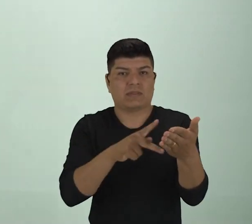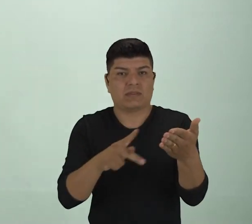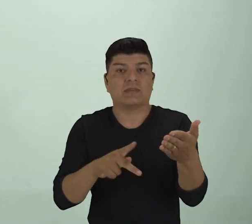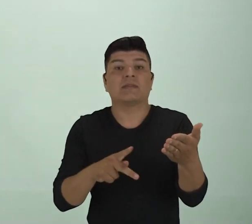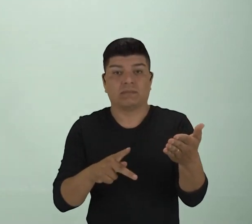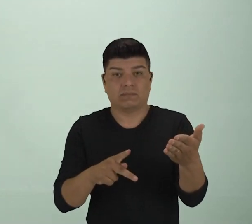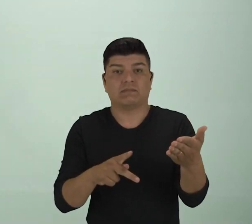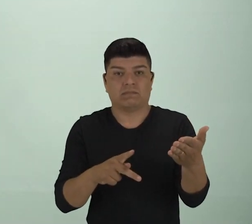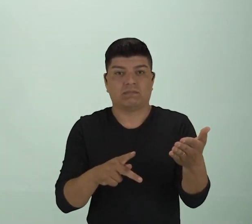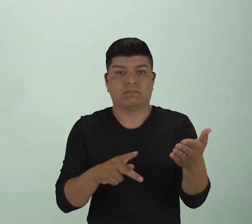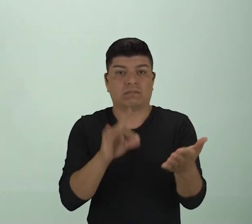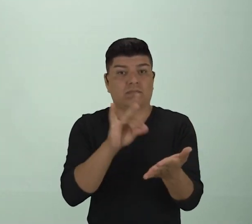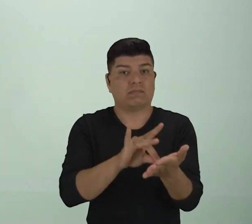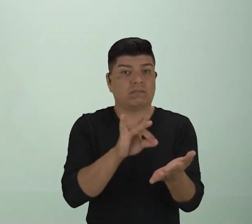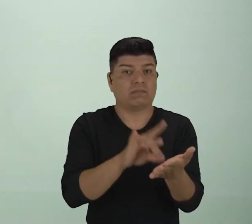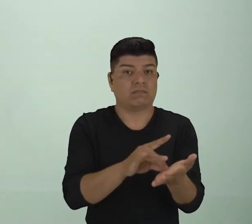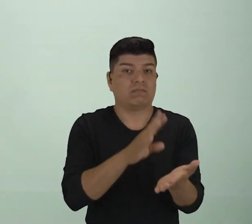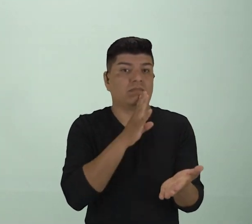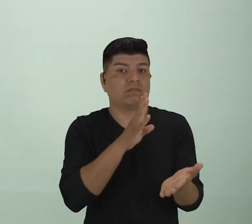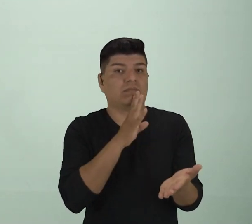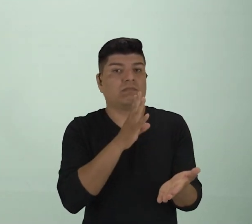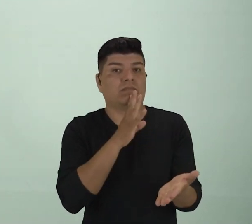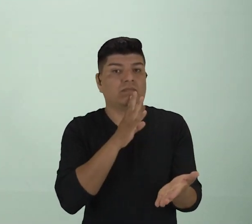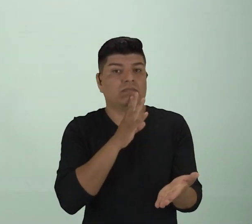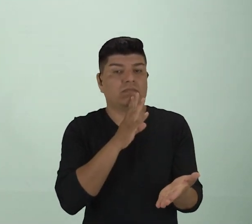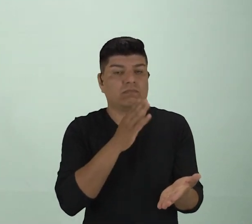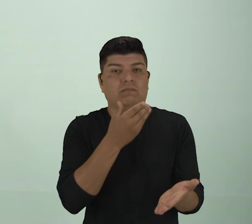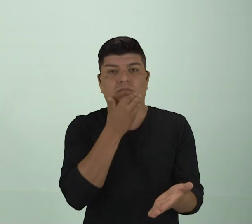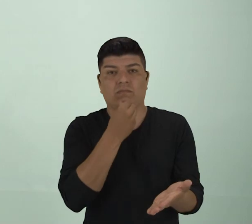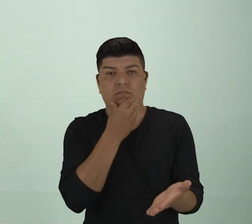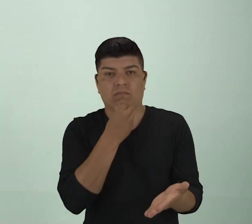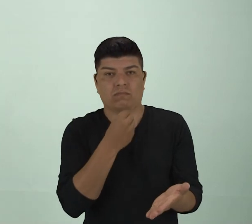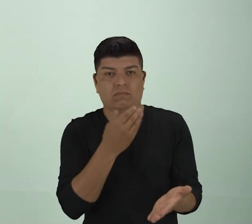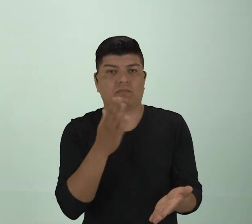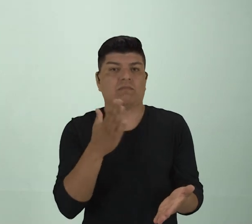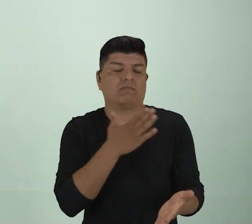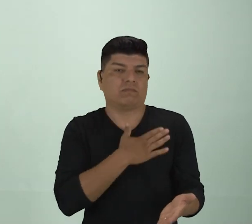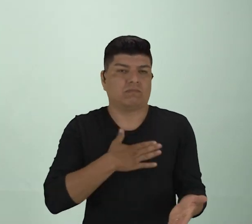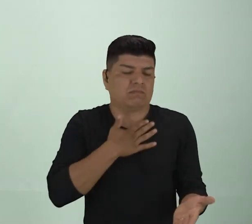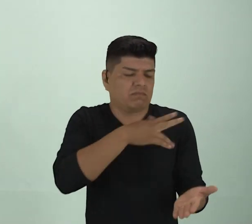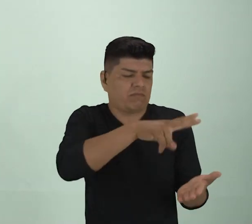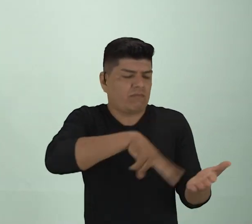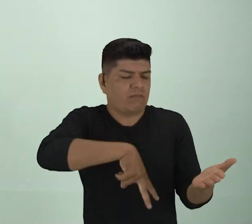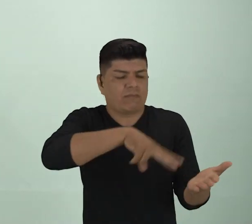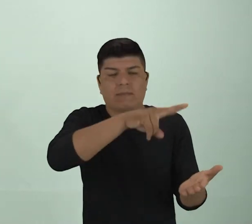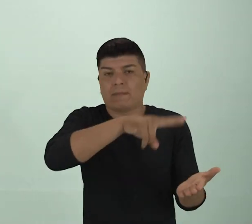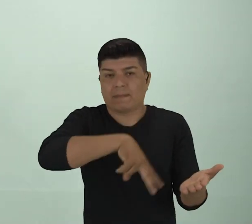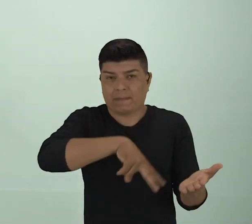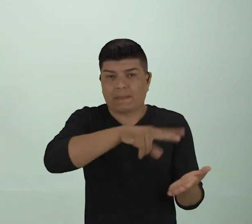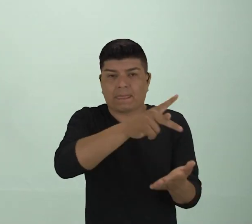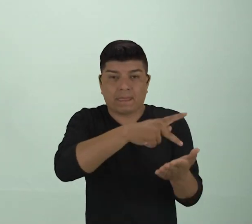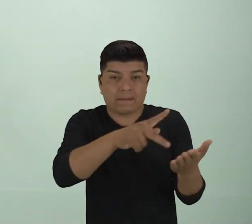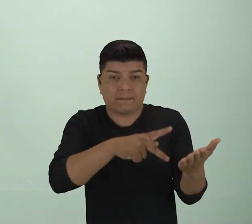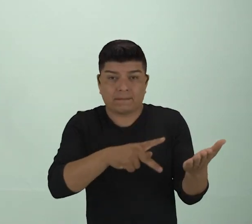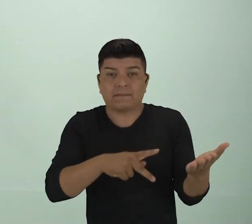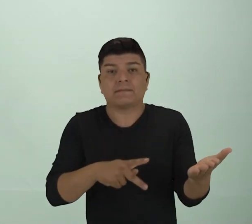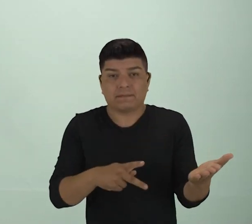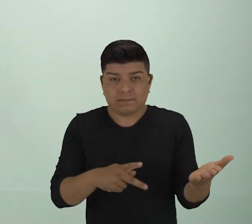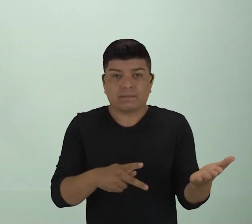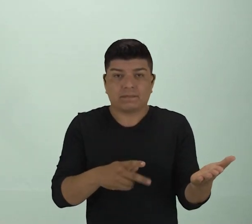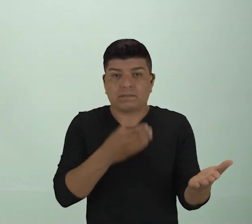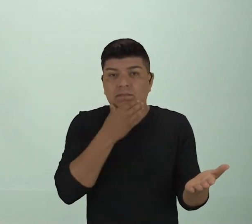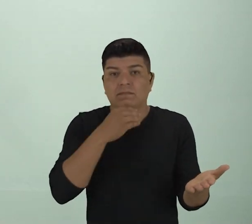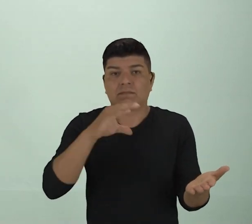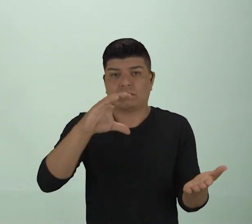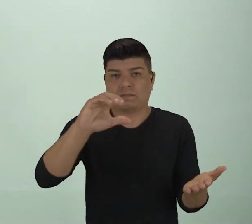autêntica, que quem o conhece, quem gosta de se deleitar pelas suas poesias, através das suas